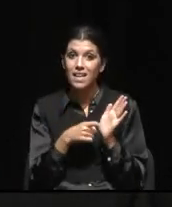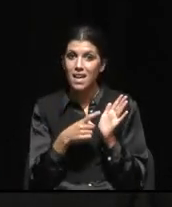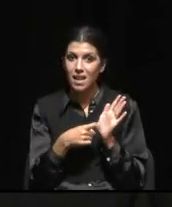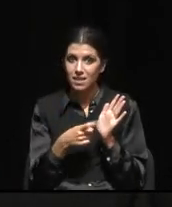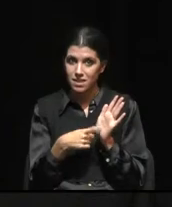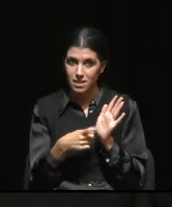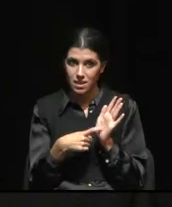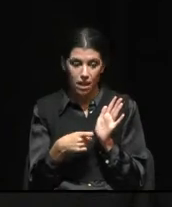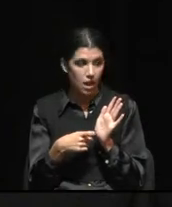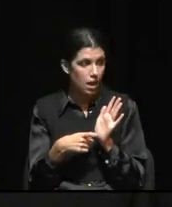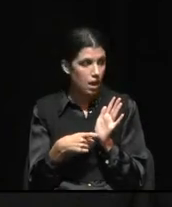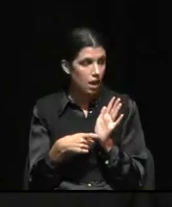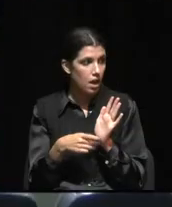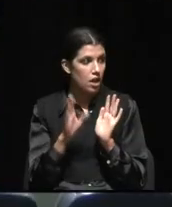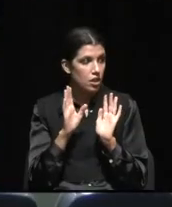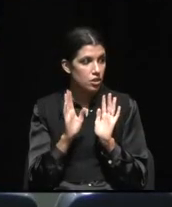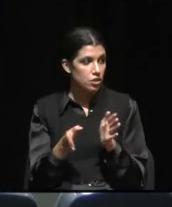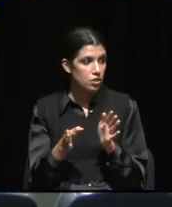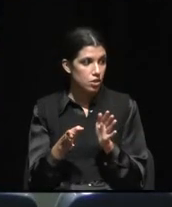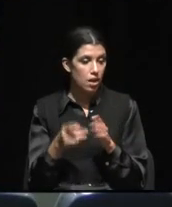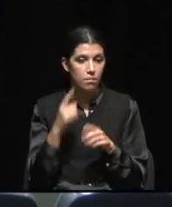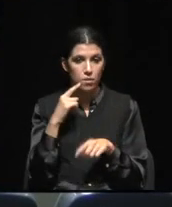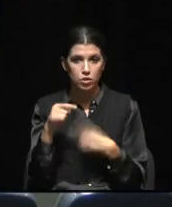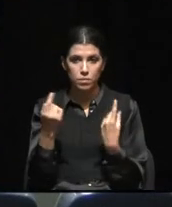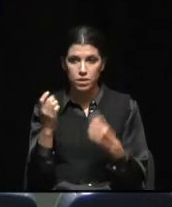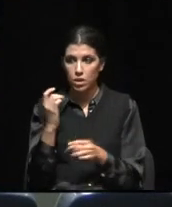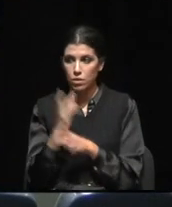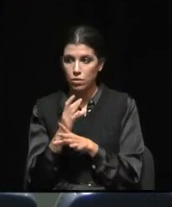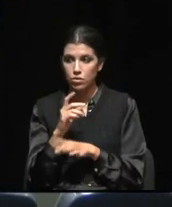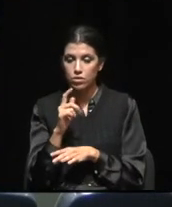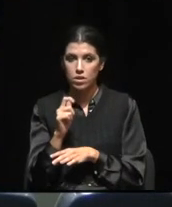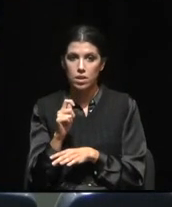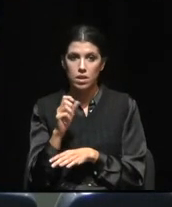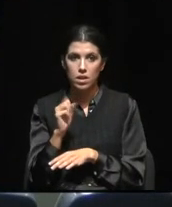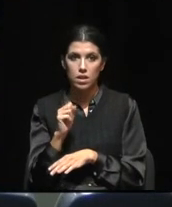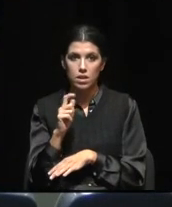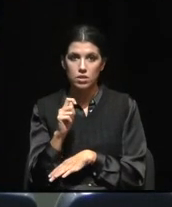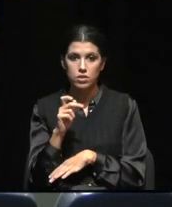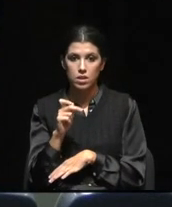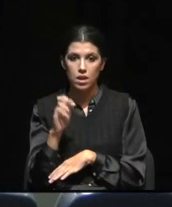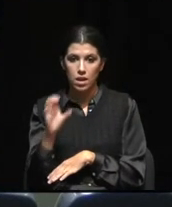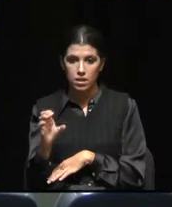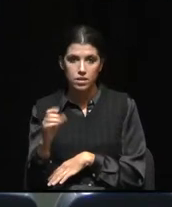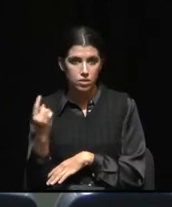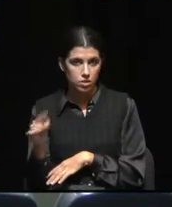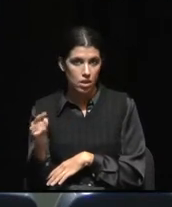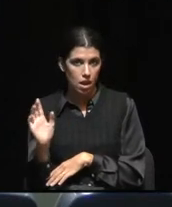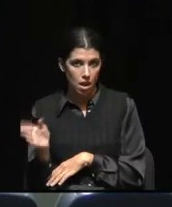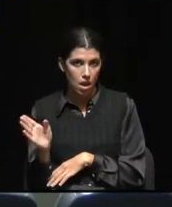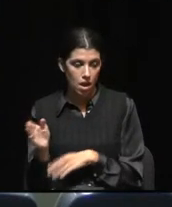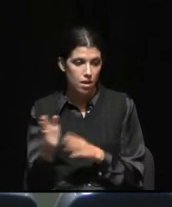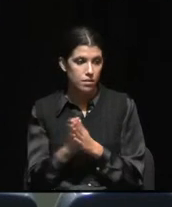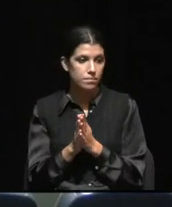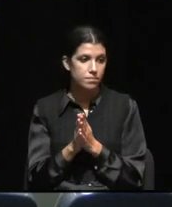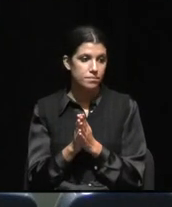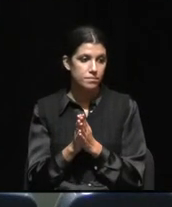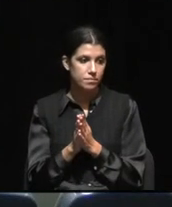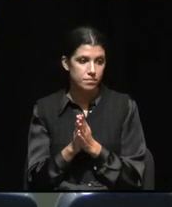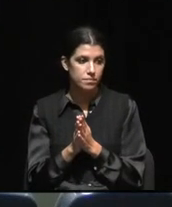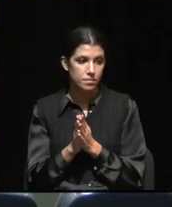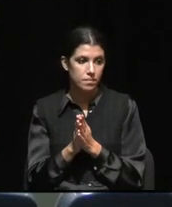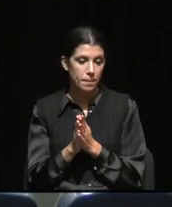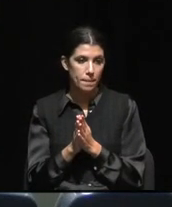anos já existe para os restantes espetáculos da egac É essa a resposta já existe já existe já